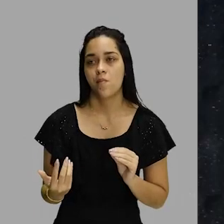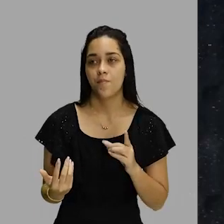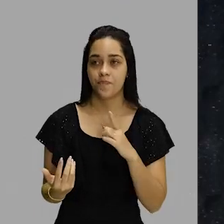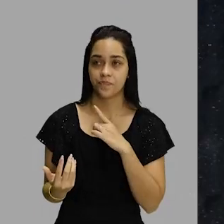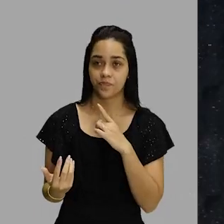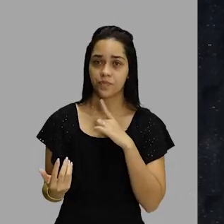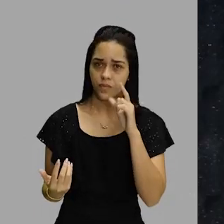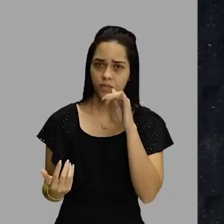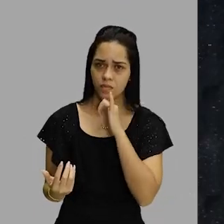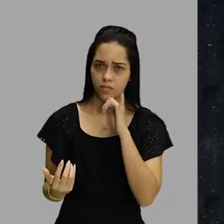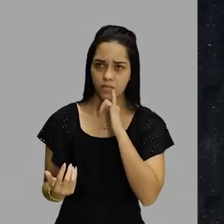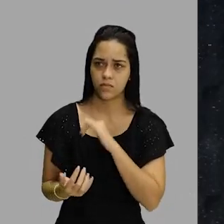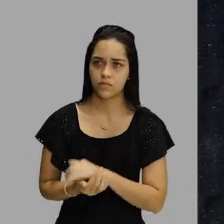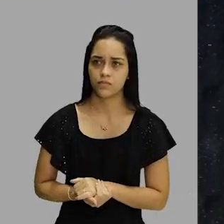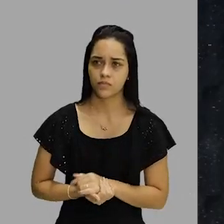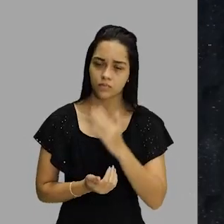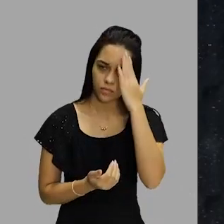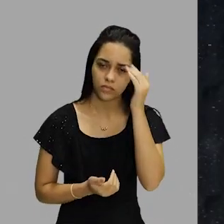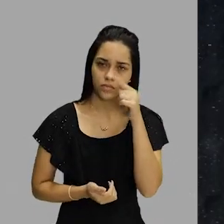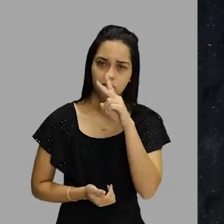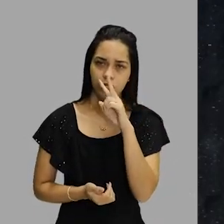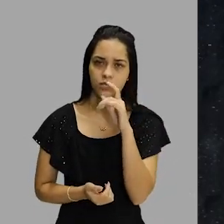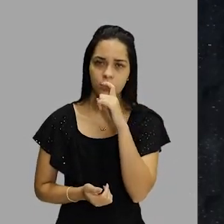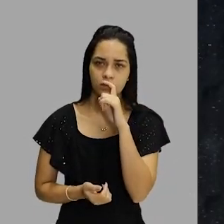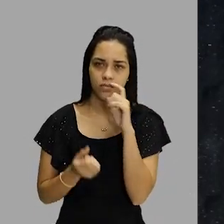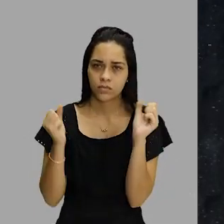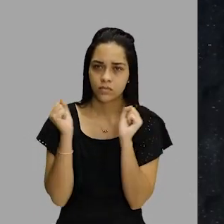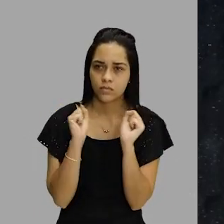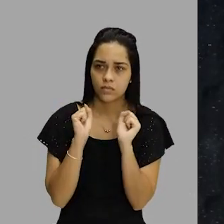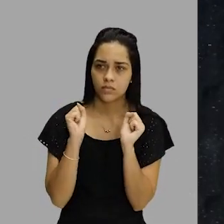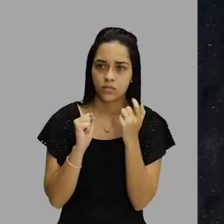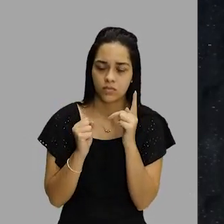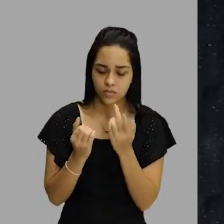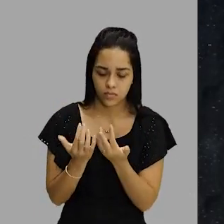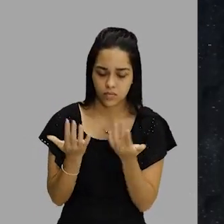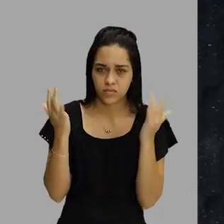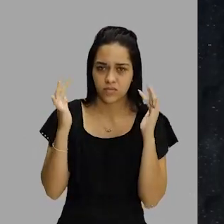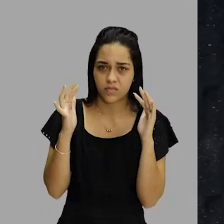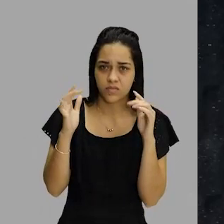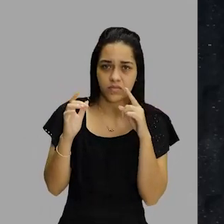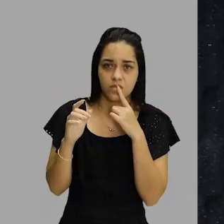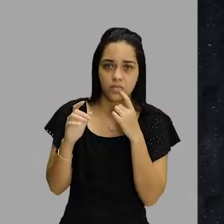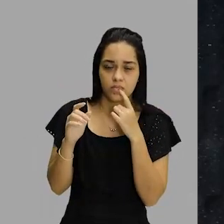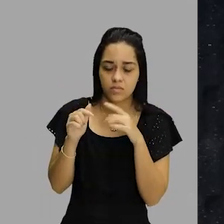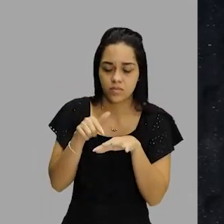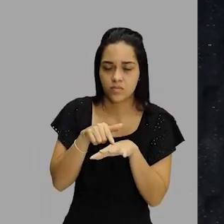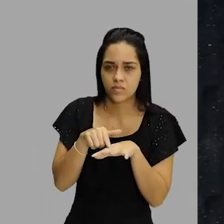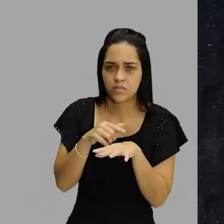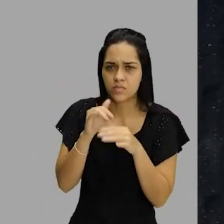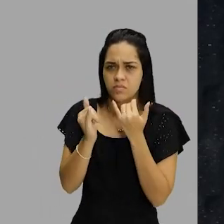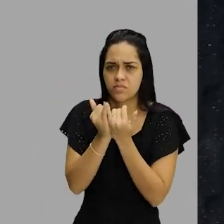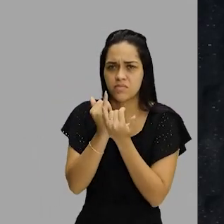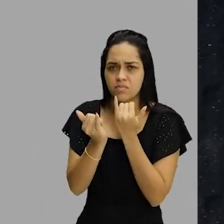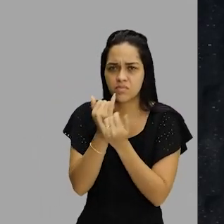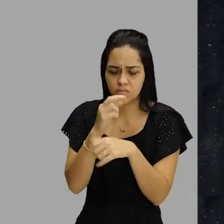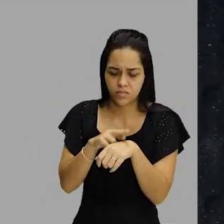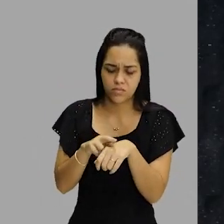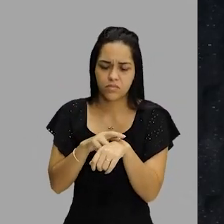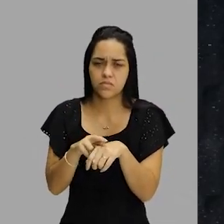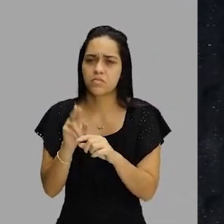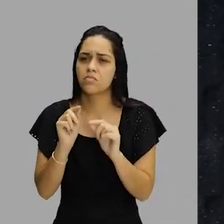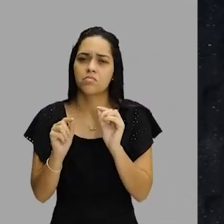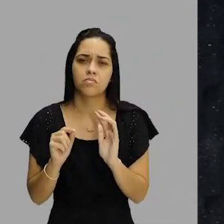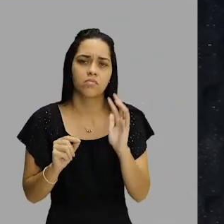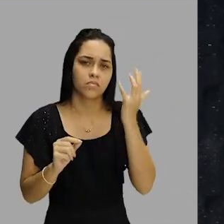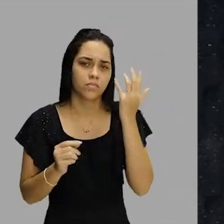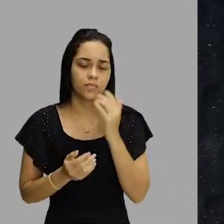circulação. Quer um exemplo disso? Sabe quando você vai para o frio? Que suas mãos, os seus pés ficam meio que roxos? Né? O que